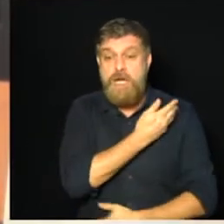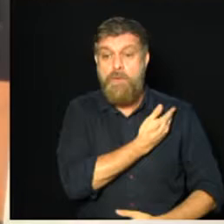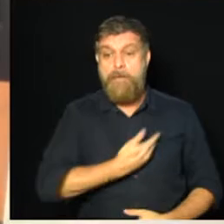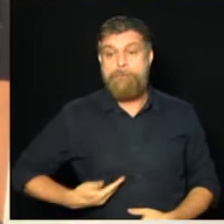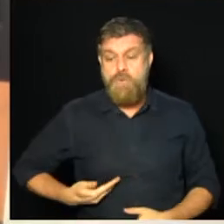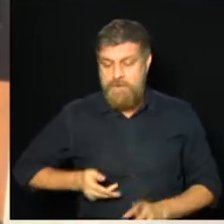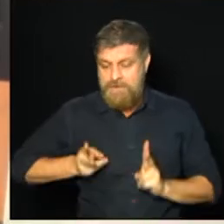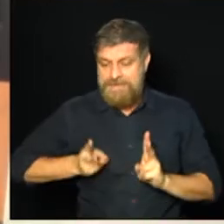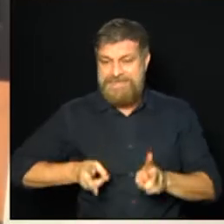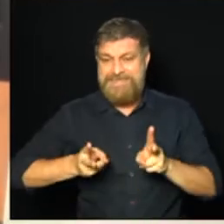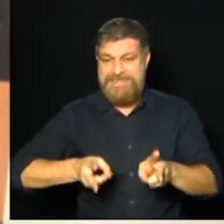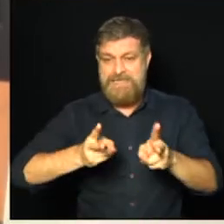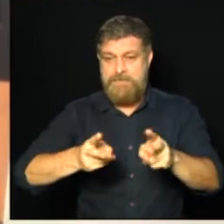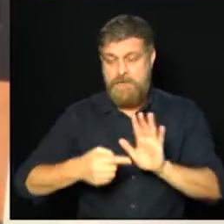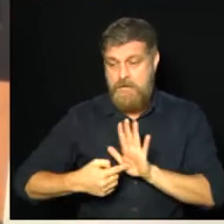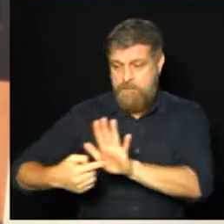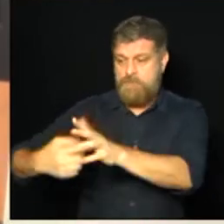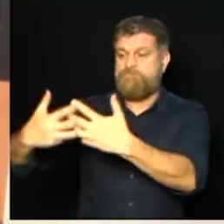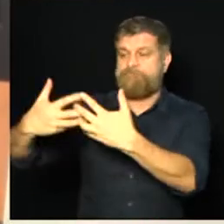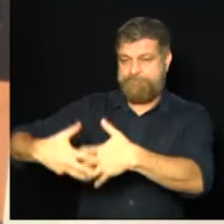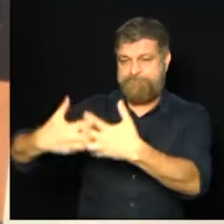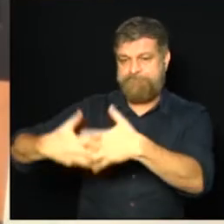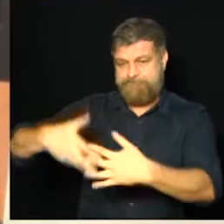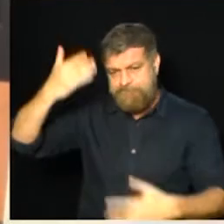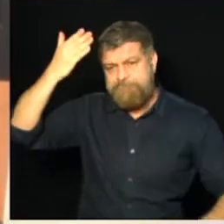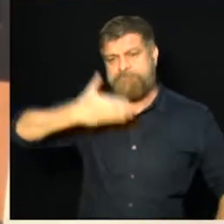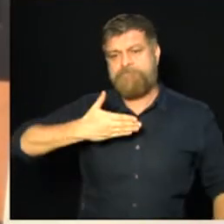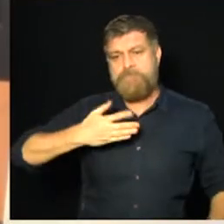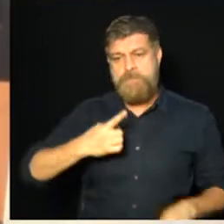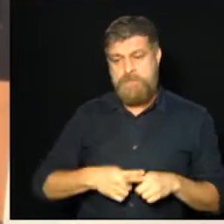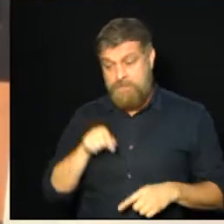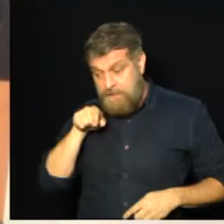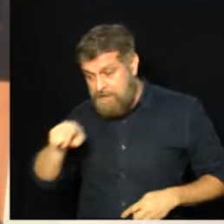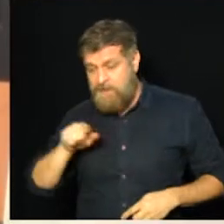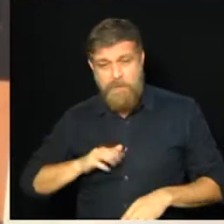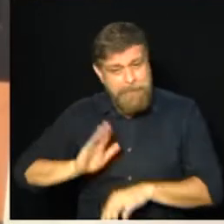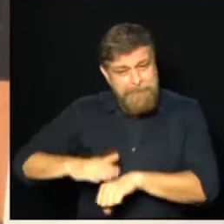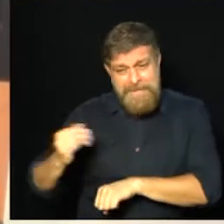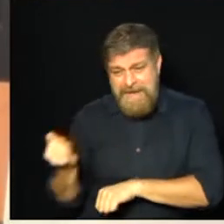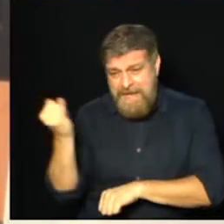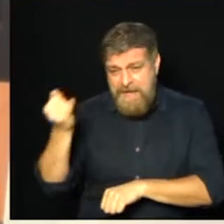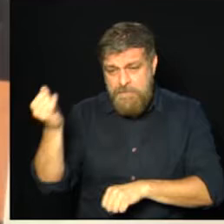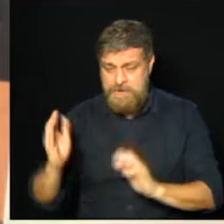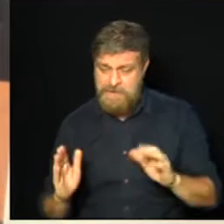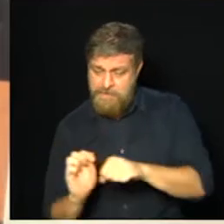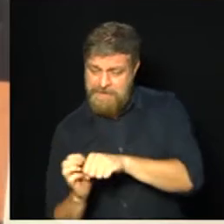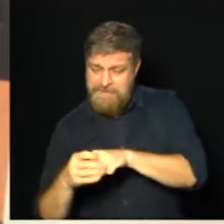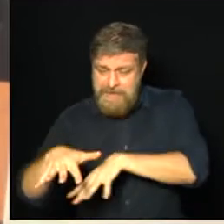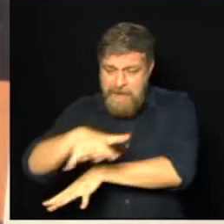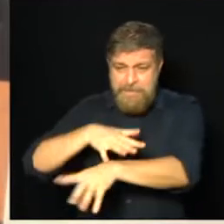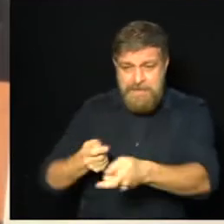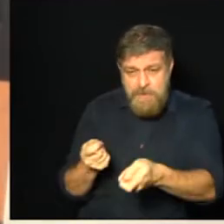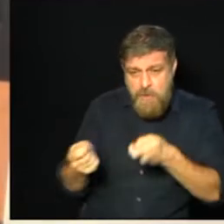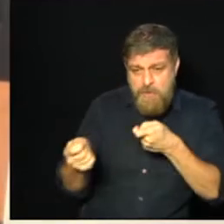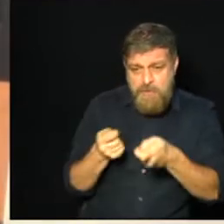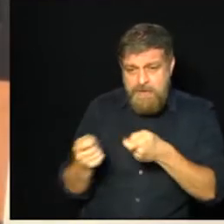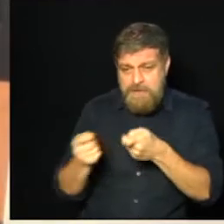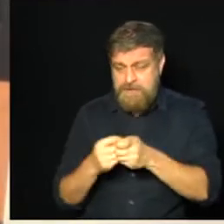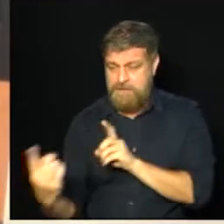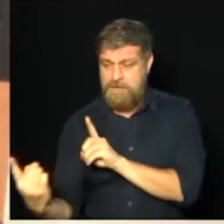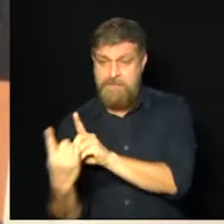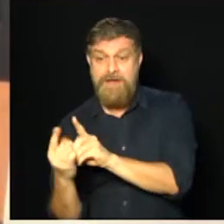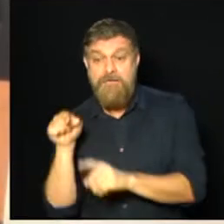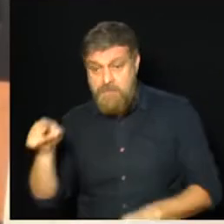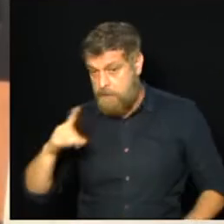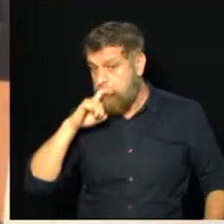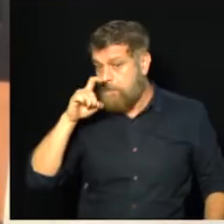isso mostrou muito eficaz, porque um dos equipamentos mais relevantes no controle da pandemia e no atendimento à pandemia foi o Hospital Ouro Verde,